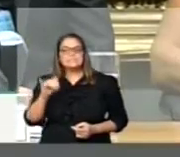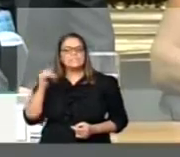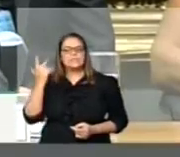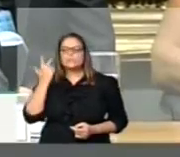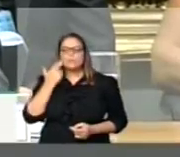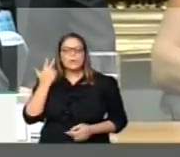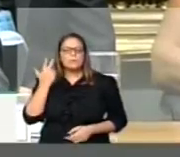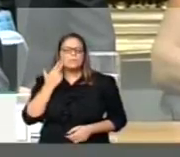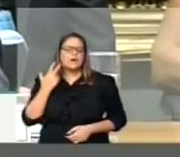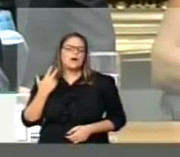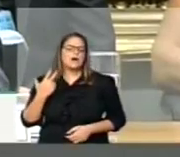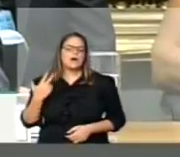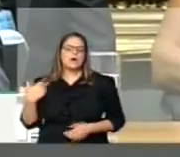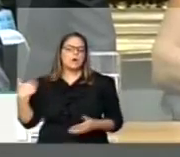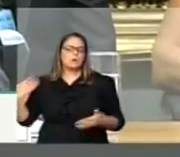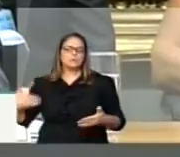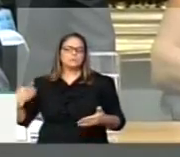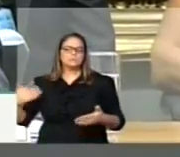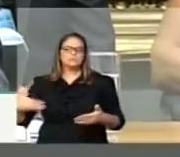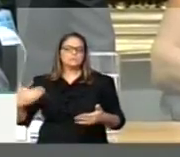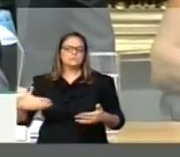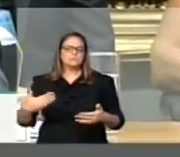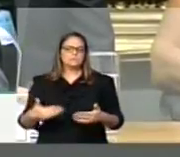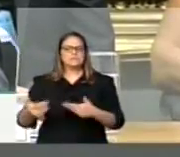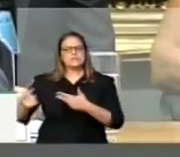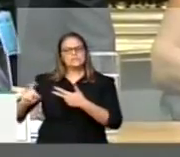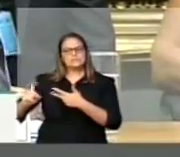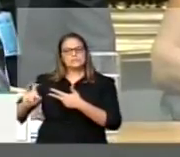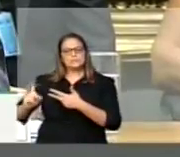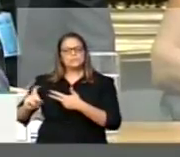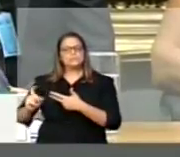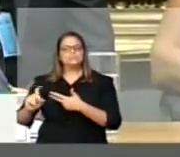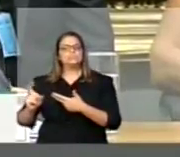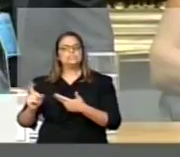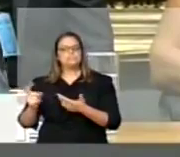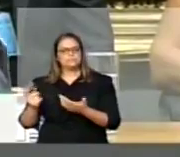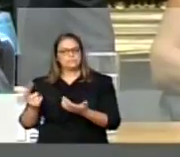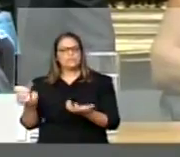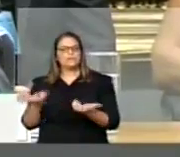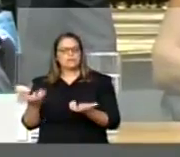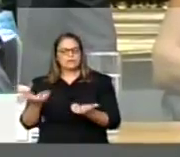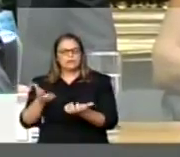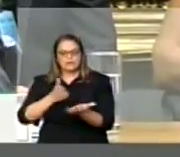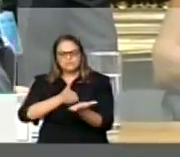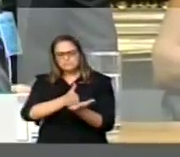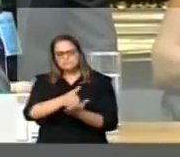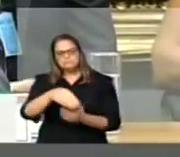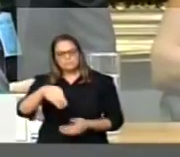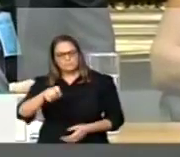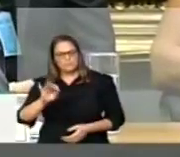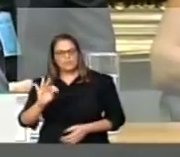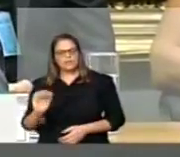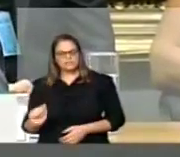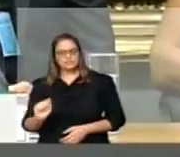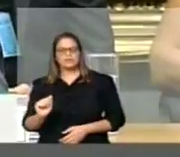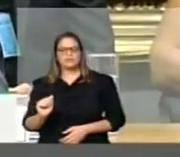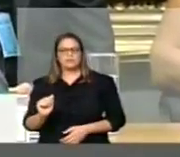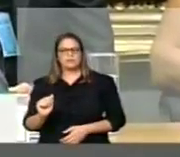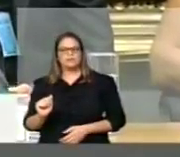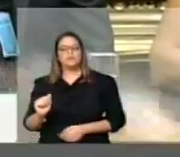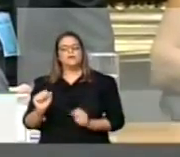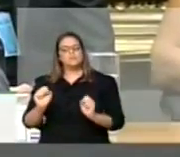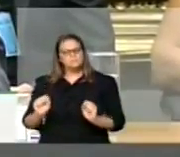estivesse o Executivo atuando corretamente na obtenção da meta fiscal, estaria autorizado a promover a edição de